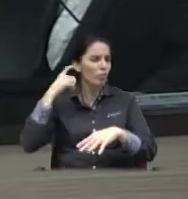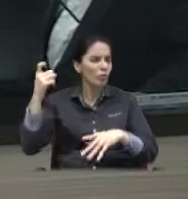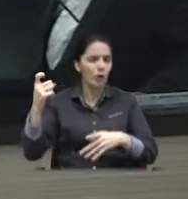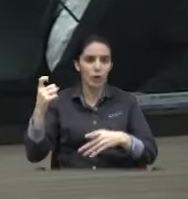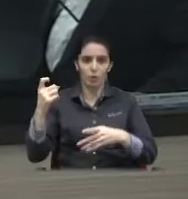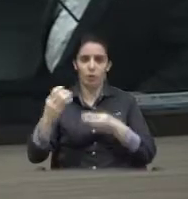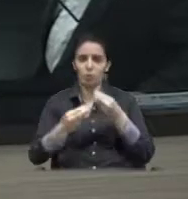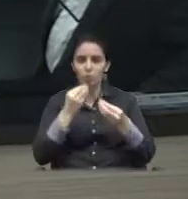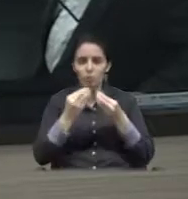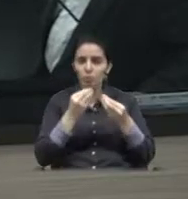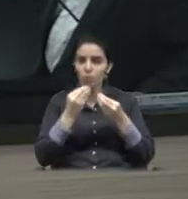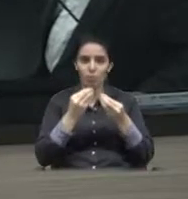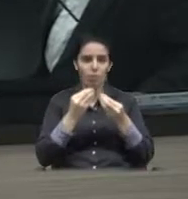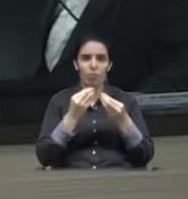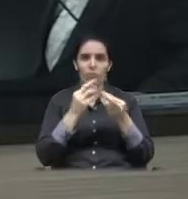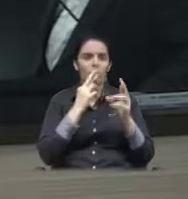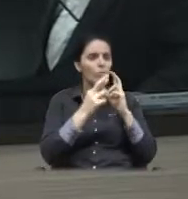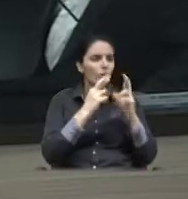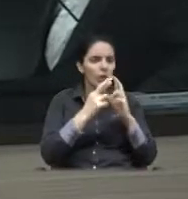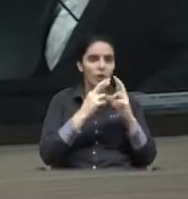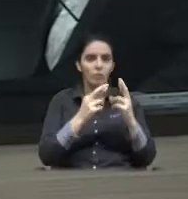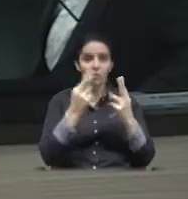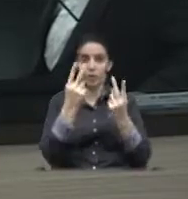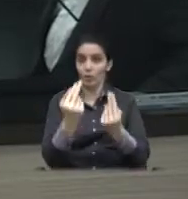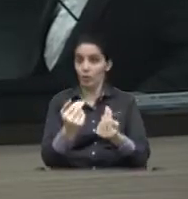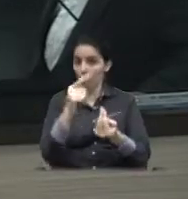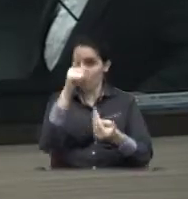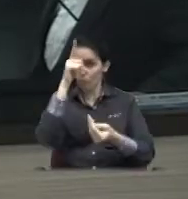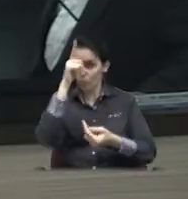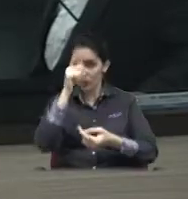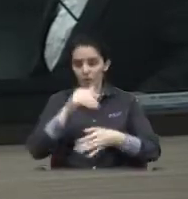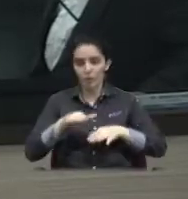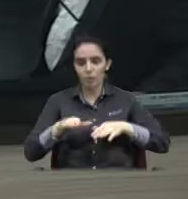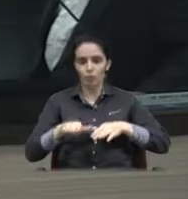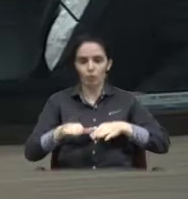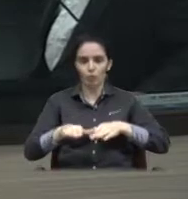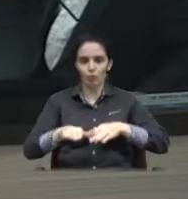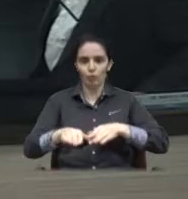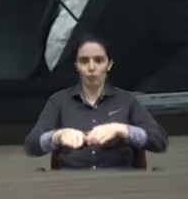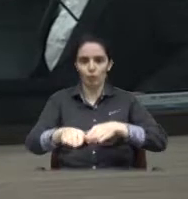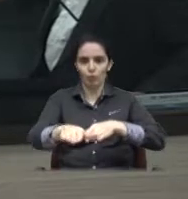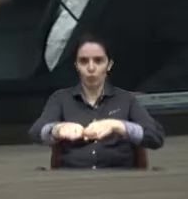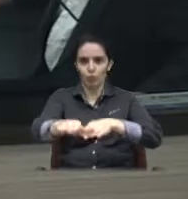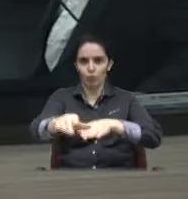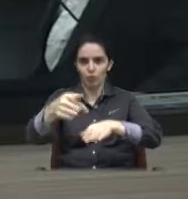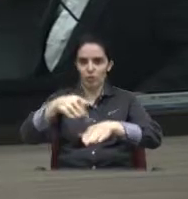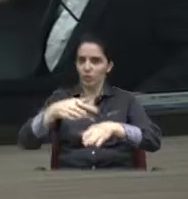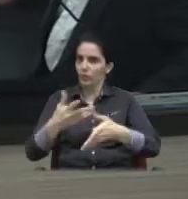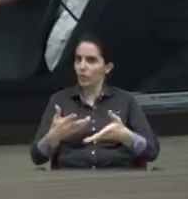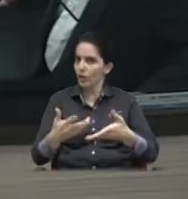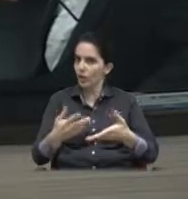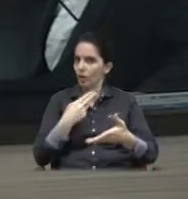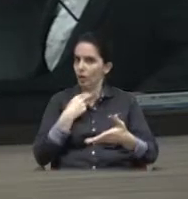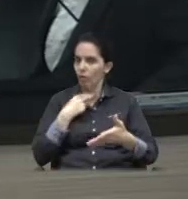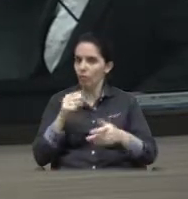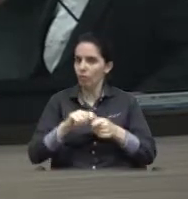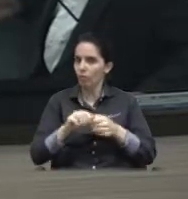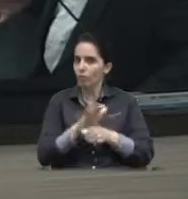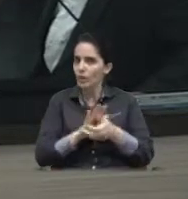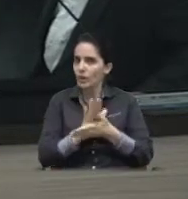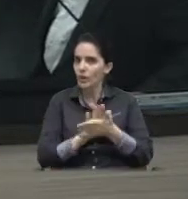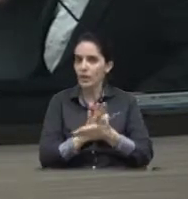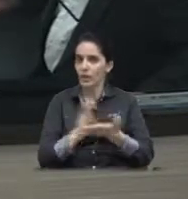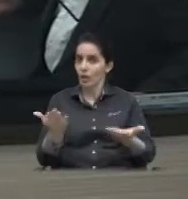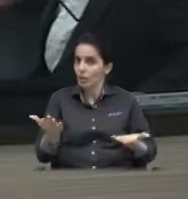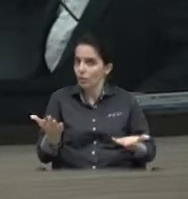Aí, como o vereador Sidney Pascotto colocou, está em movimento, não pode fazer nada. É um absurdo. A gente tem que parar com essa